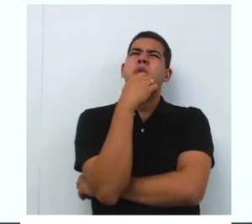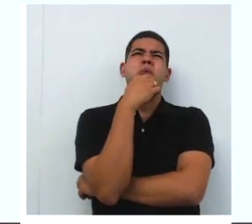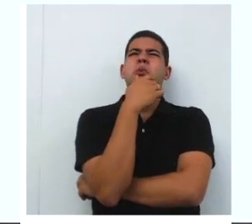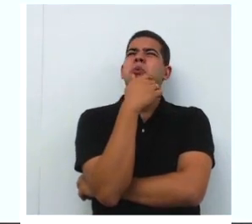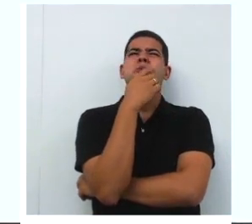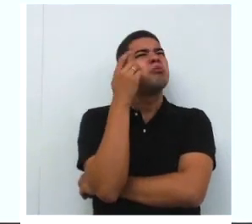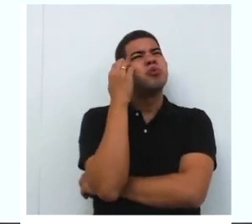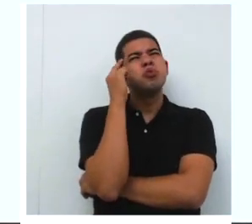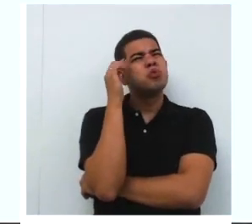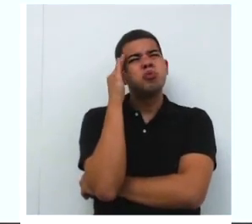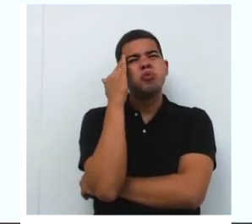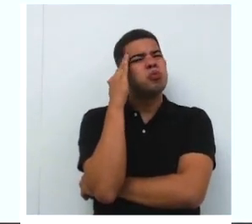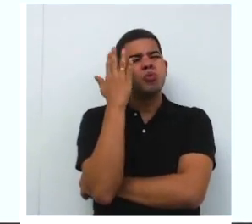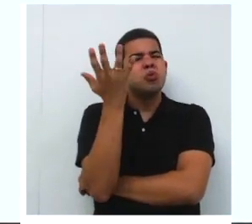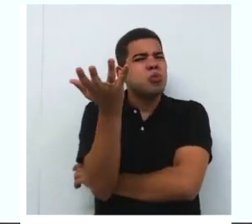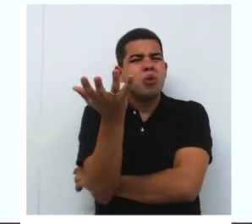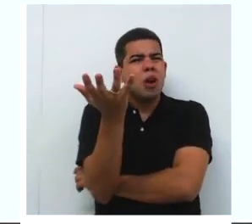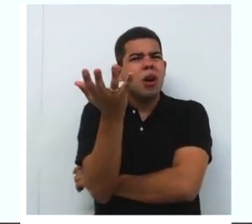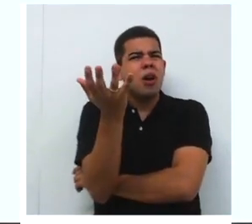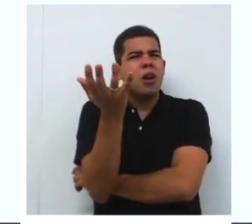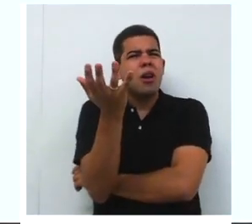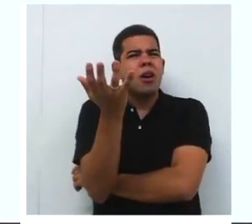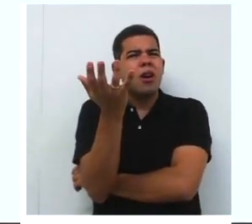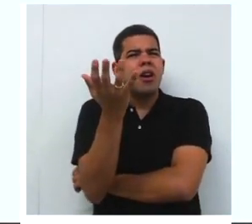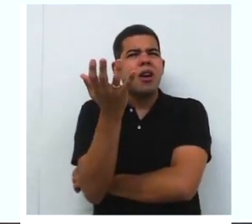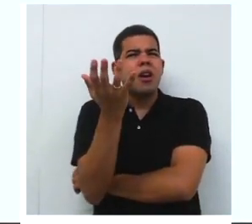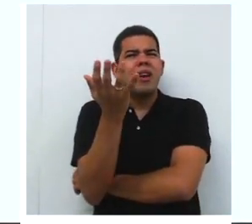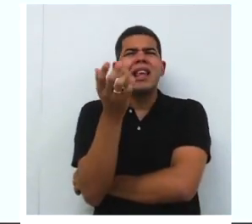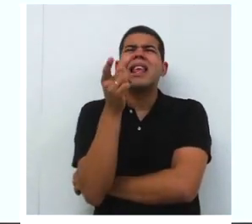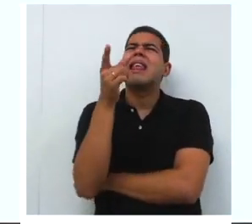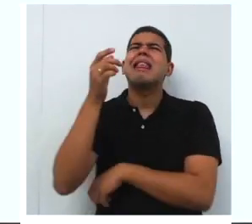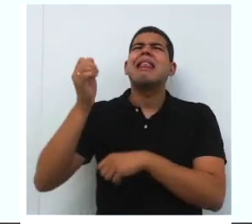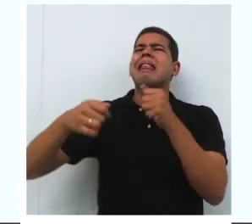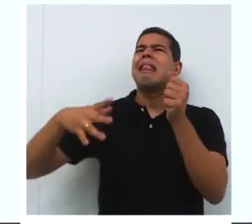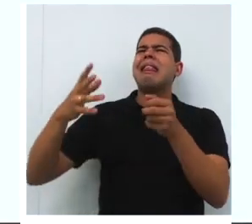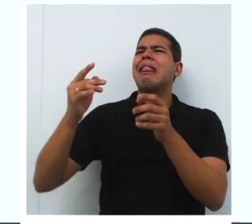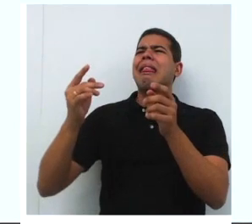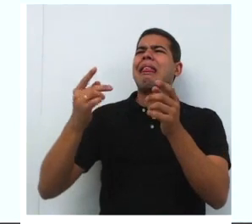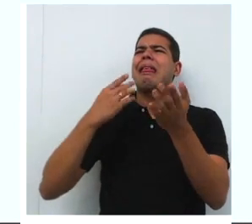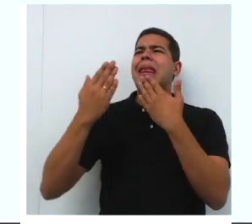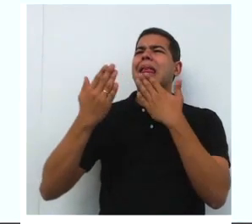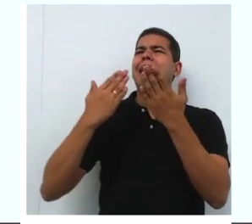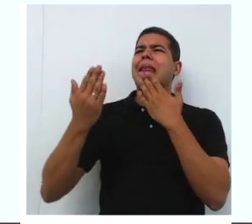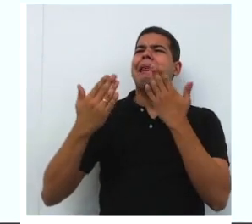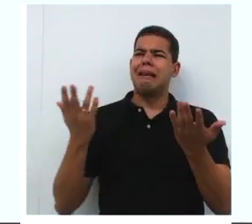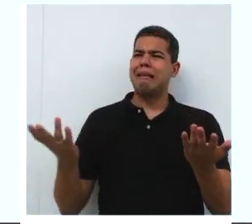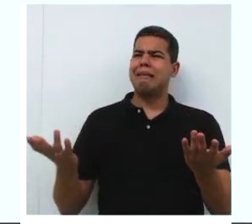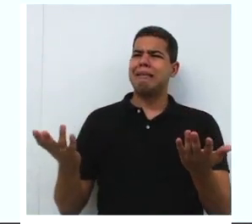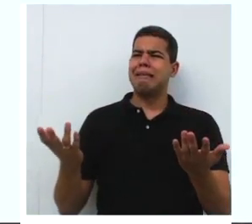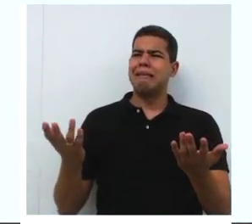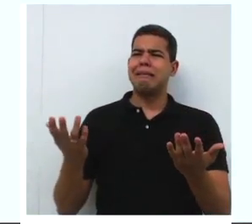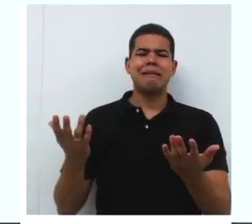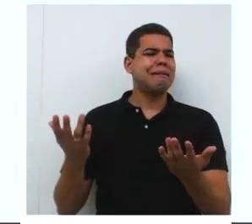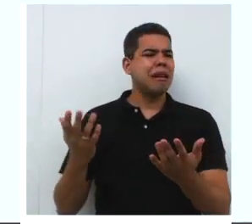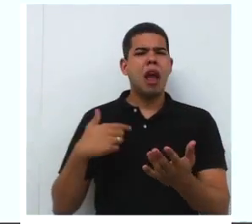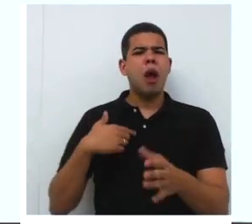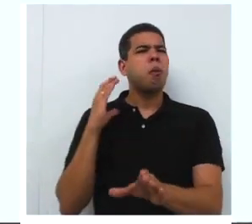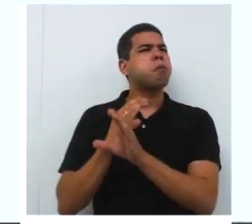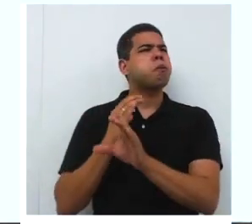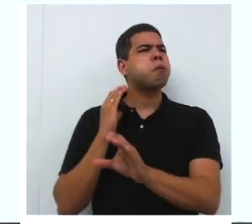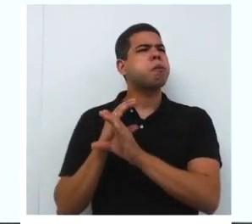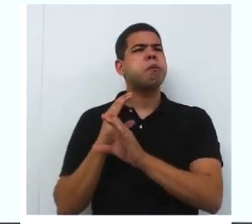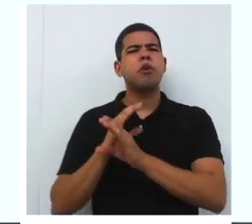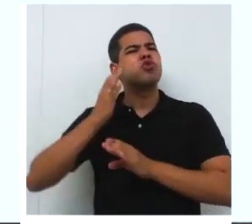fica perdido. E o que será que ele quis explicar com aquele papo dele? Não entendi esse lero desse professor. Então isso pega mal